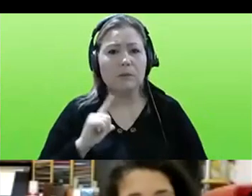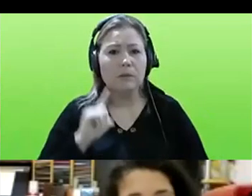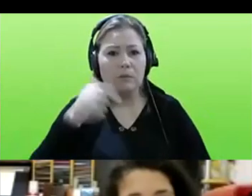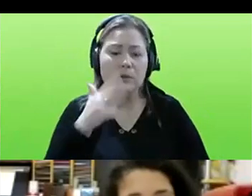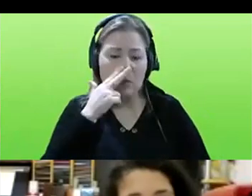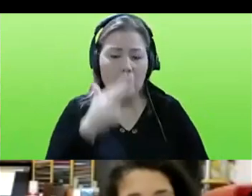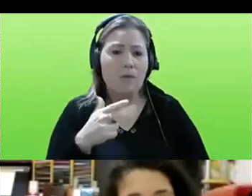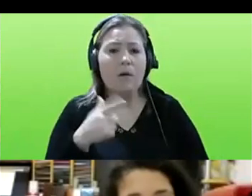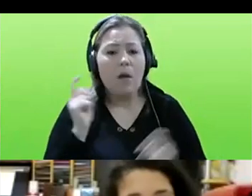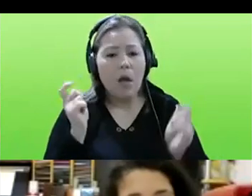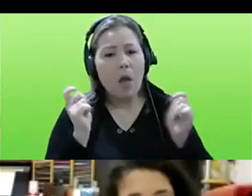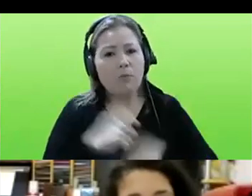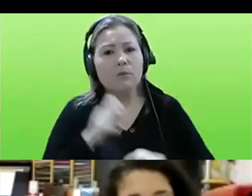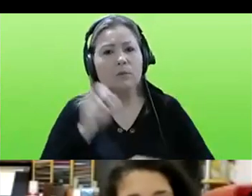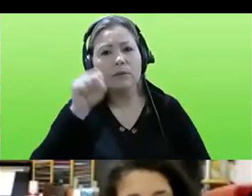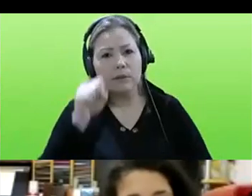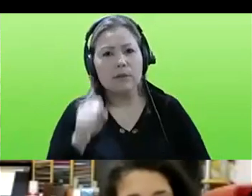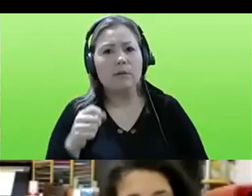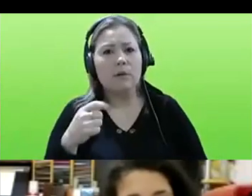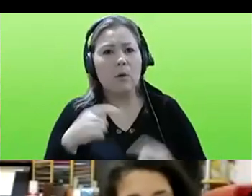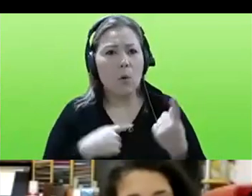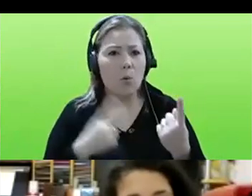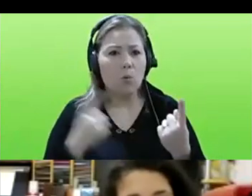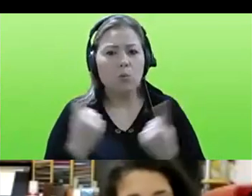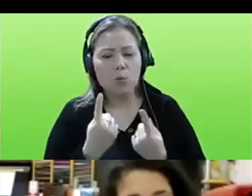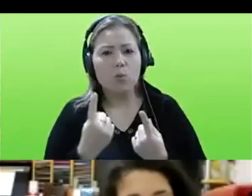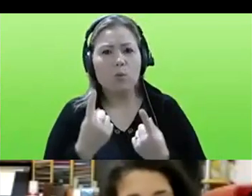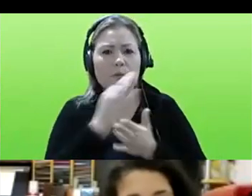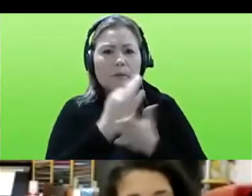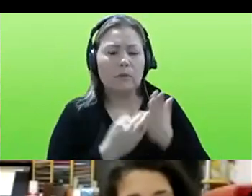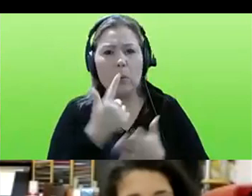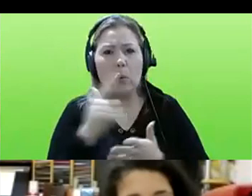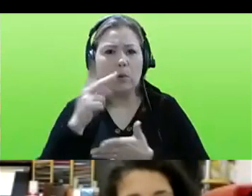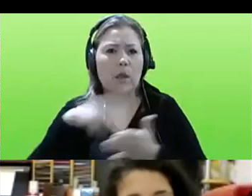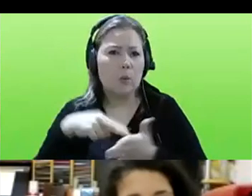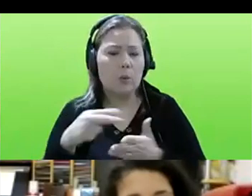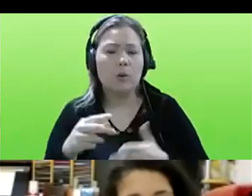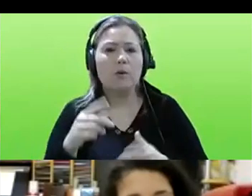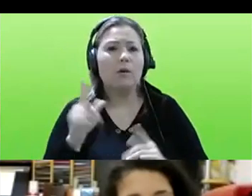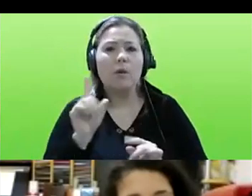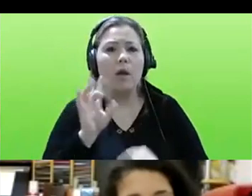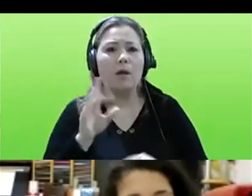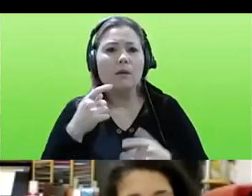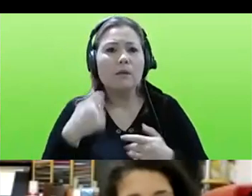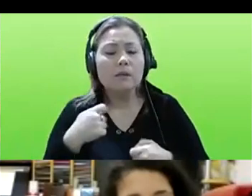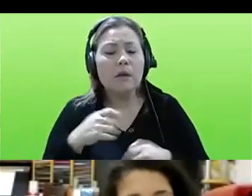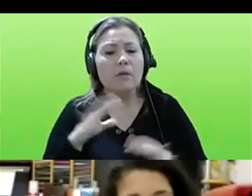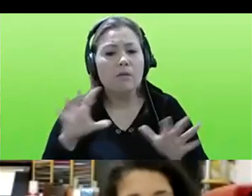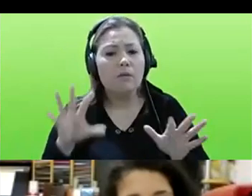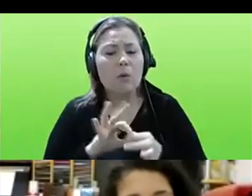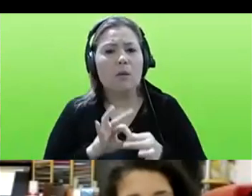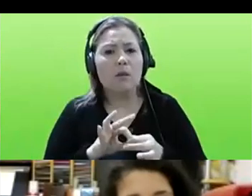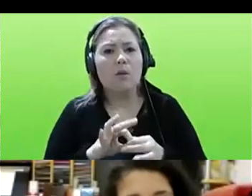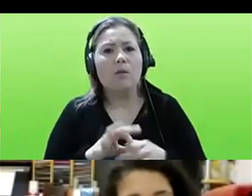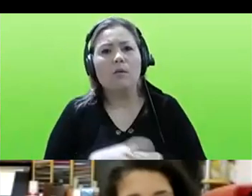é possível trazer um ou outro texto, uma ou outra leitura que não foram necessariamente vinculadas a algum